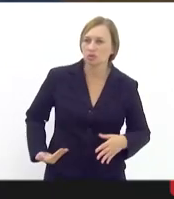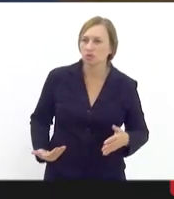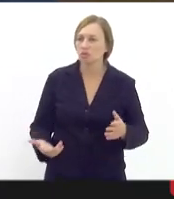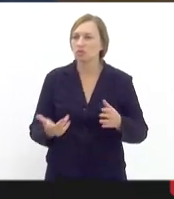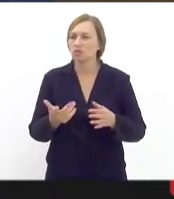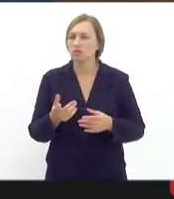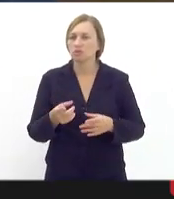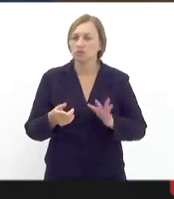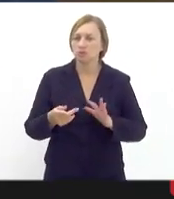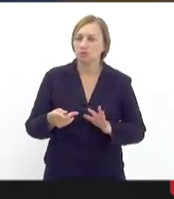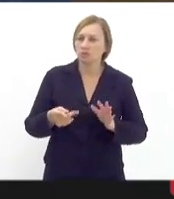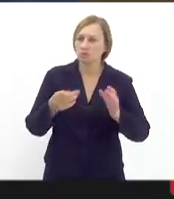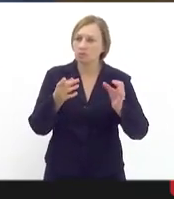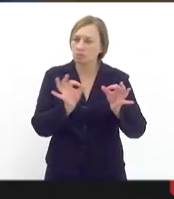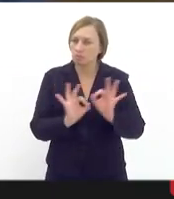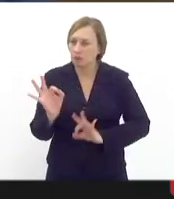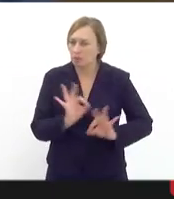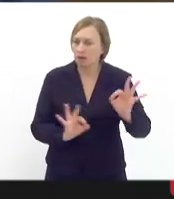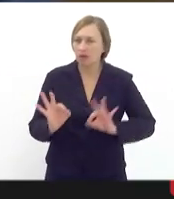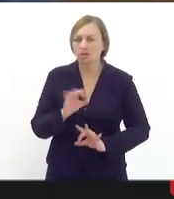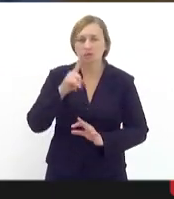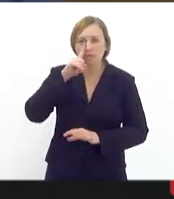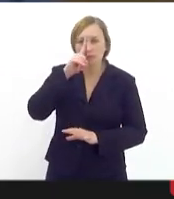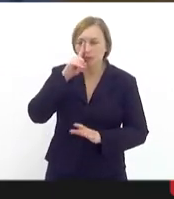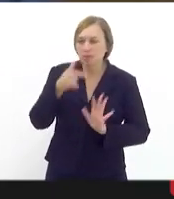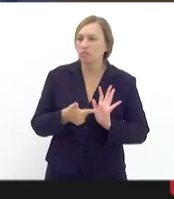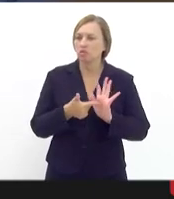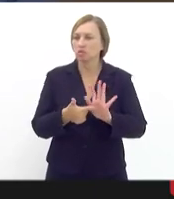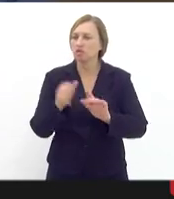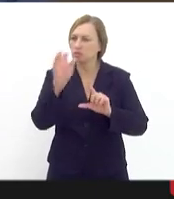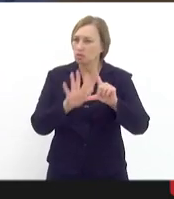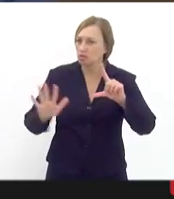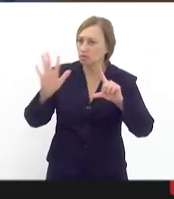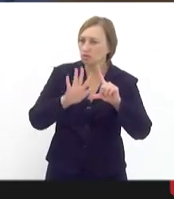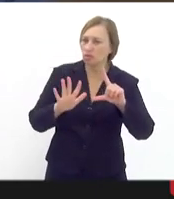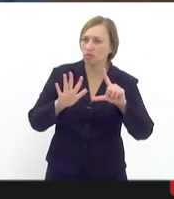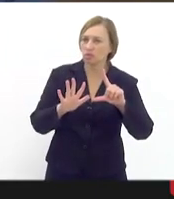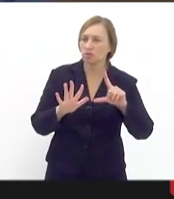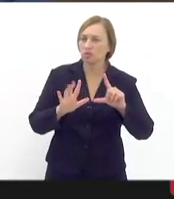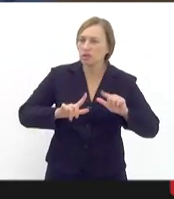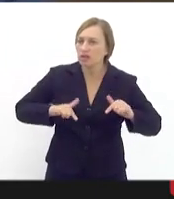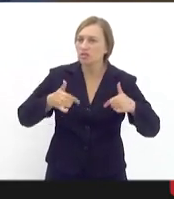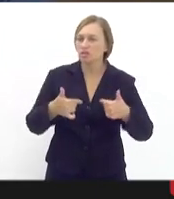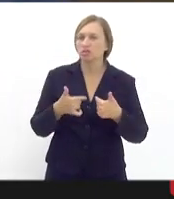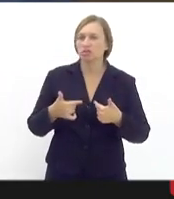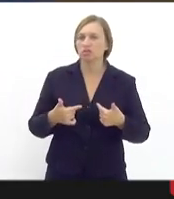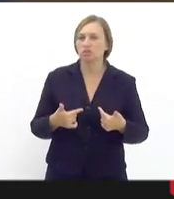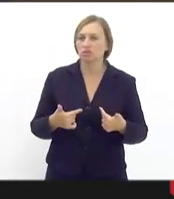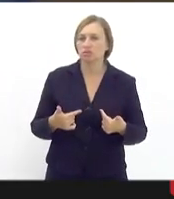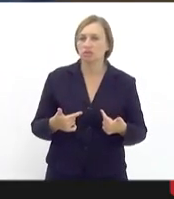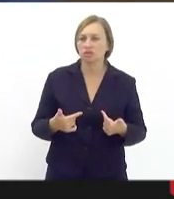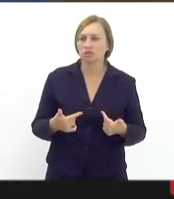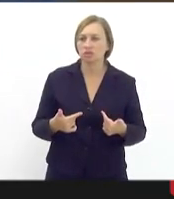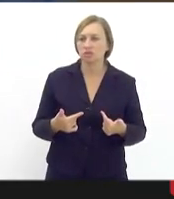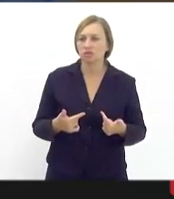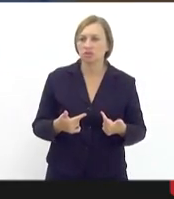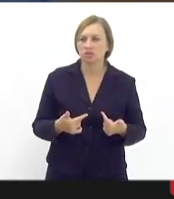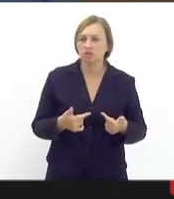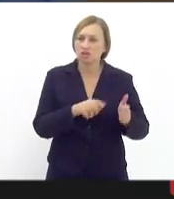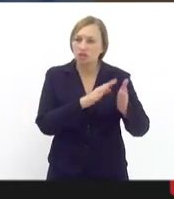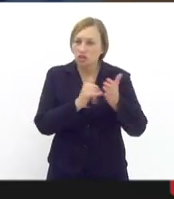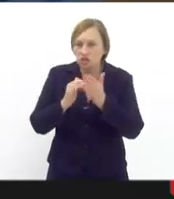aquele risco, você pode apontar para que as plataformas digitais possam atuar e mitigar esses